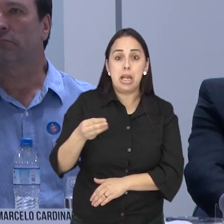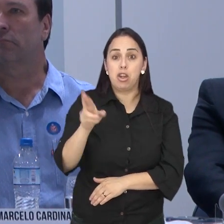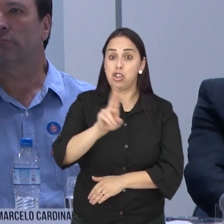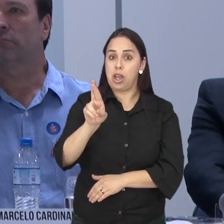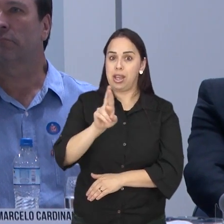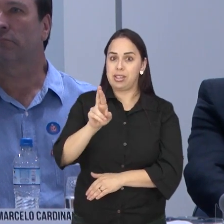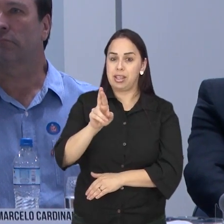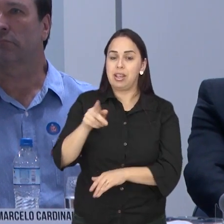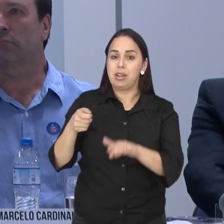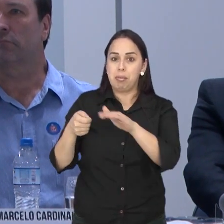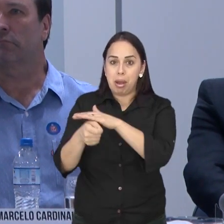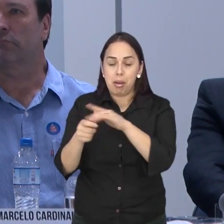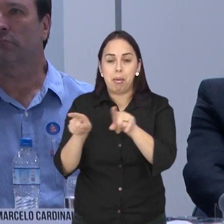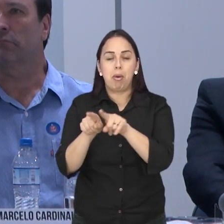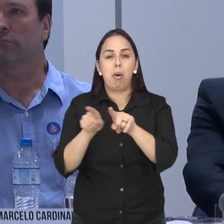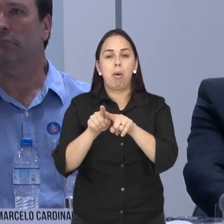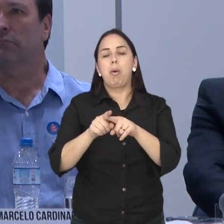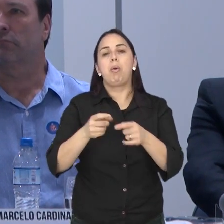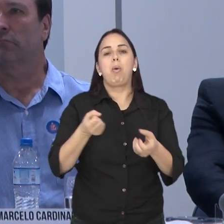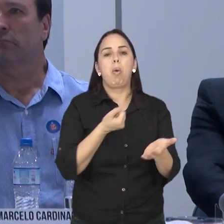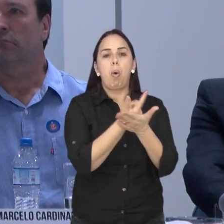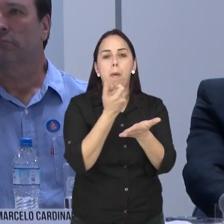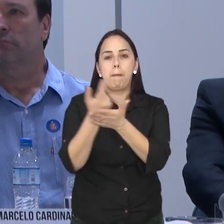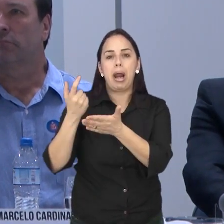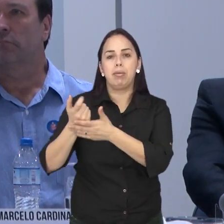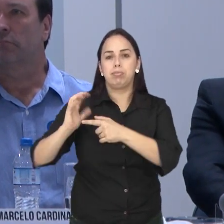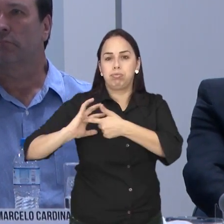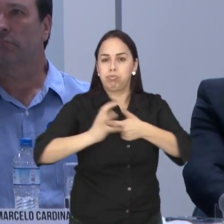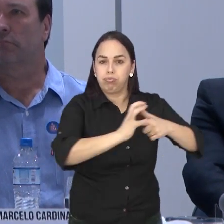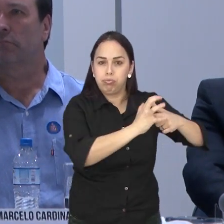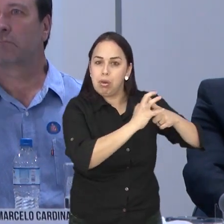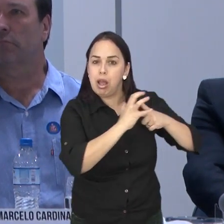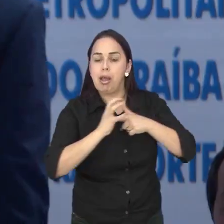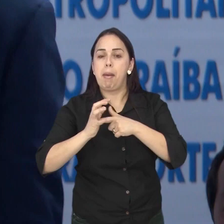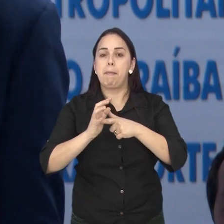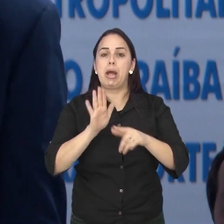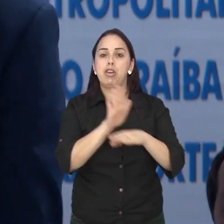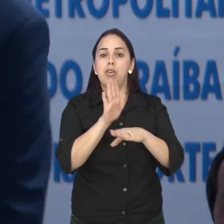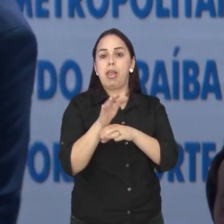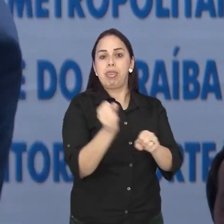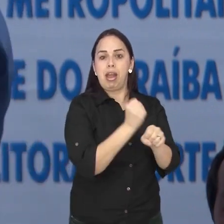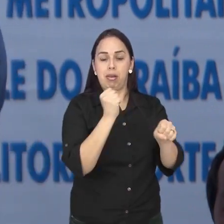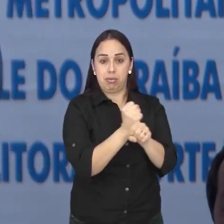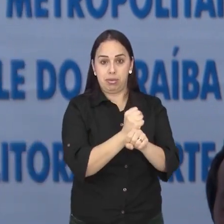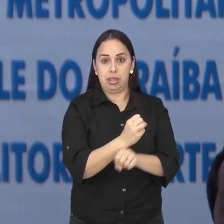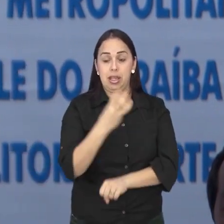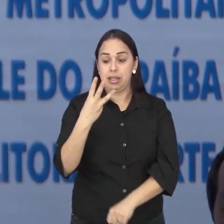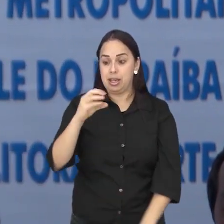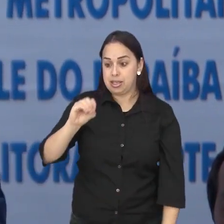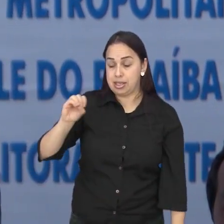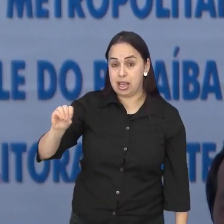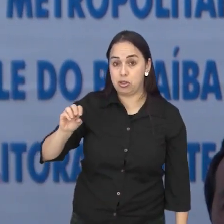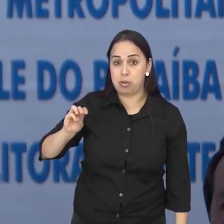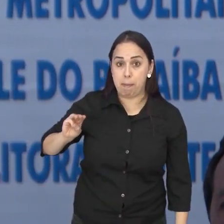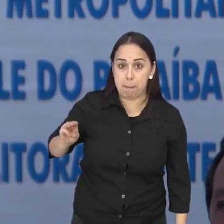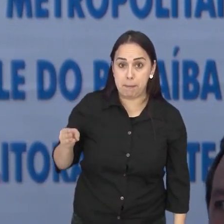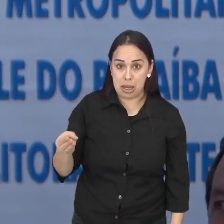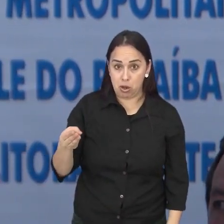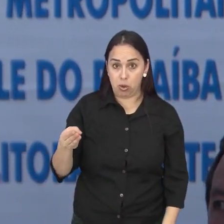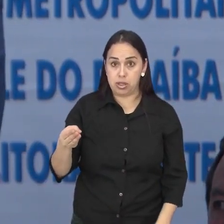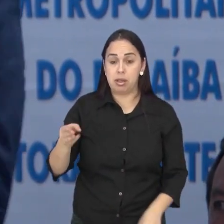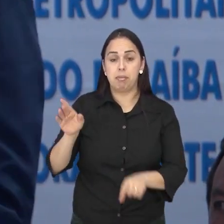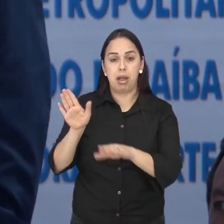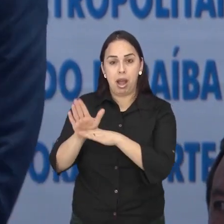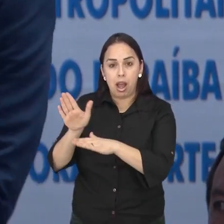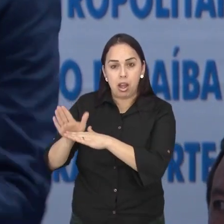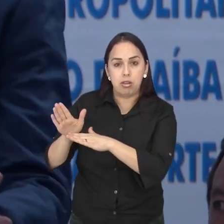de reais para a compra de maquinário e obras na rodovia dos Tamoios. Desse montante, 300 milhões serão de